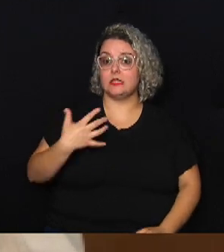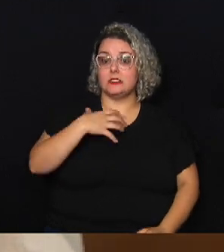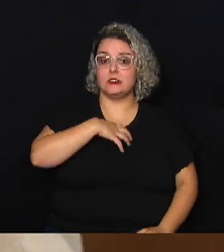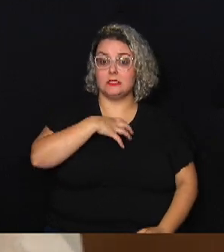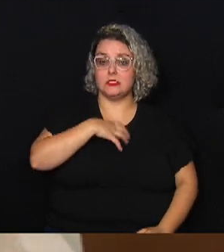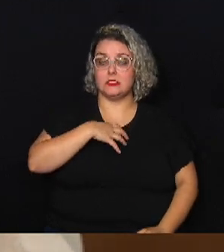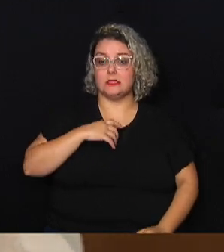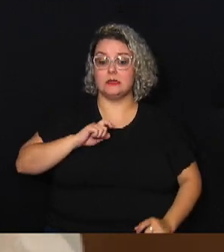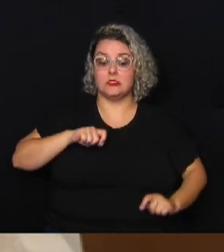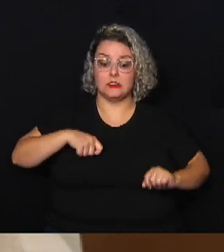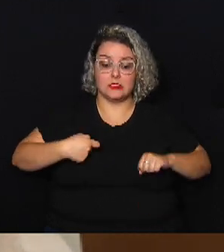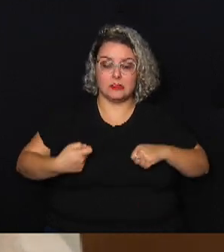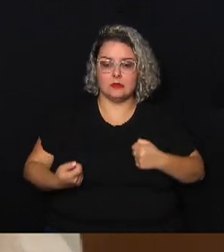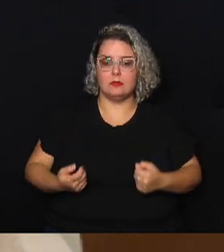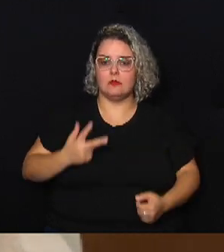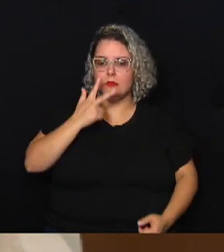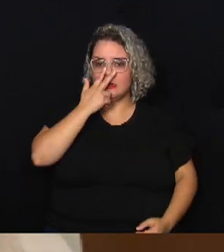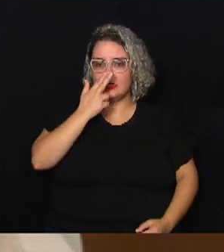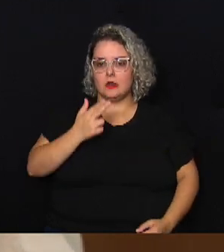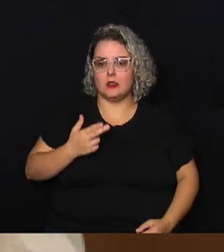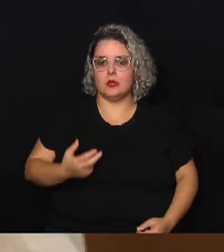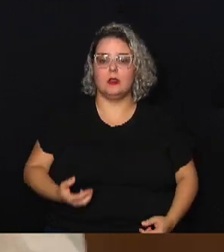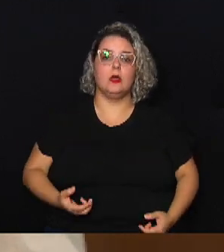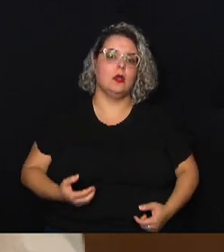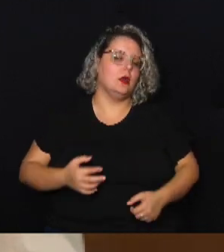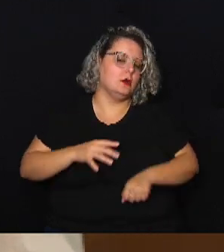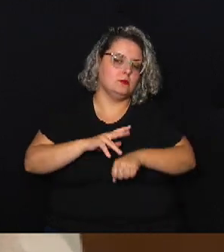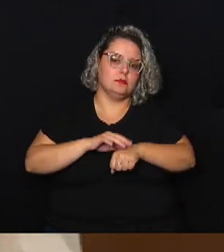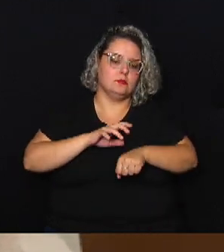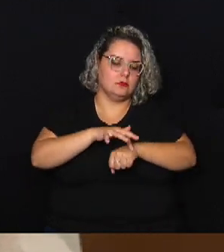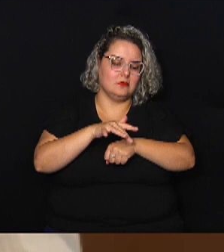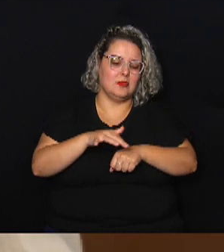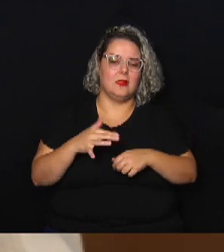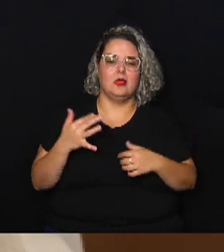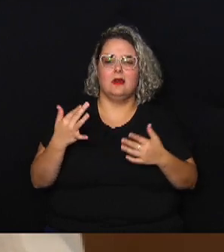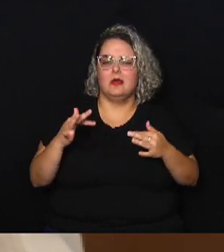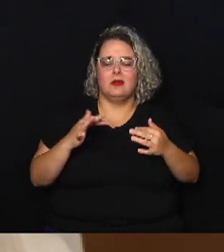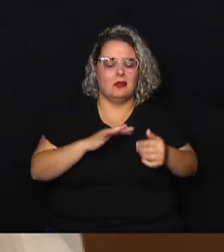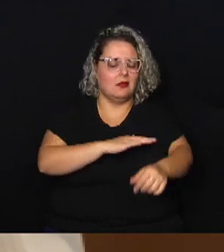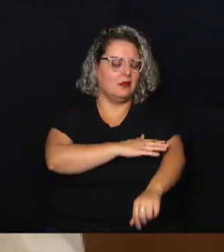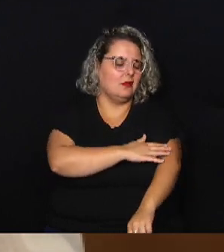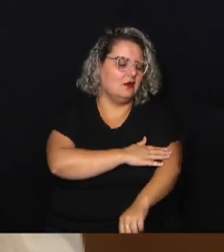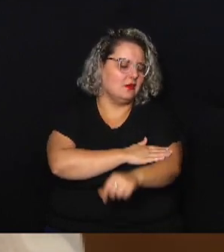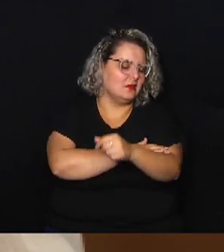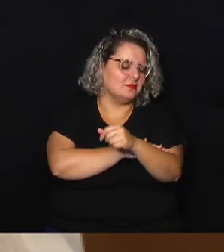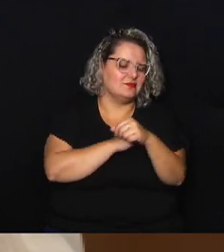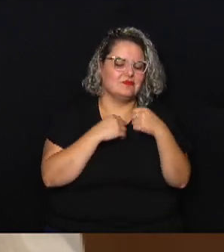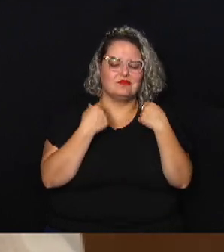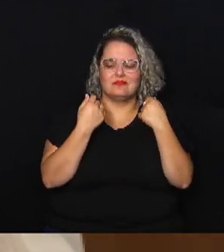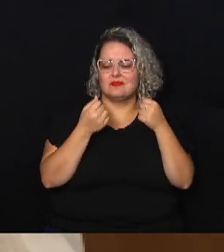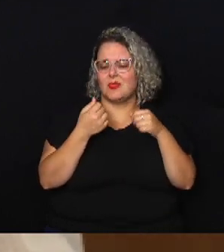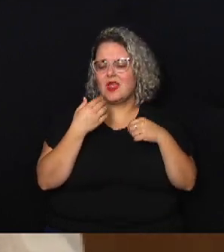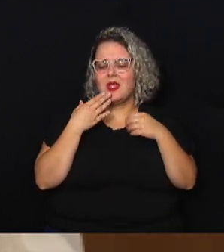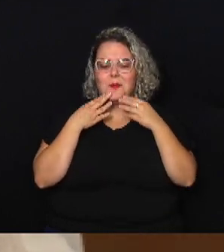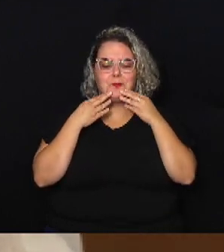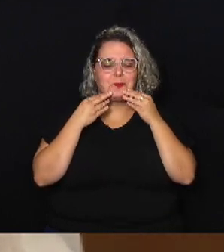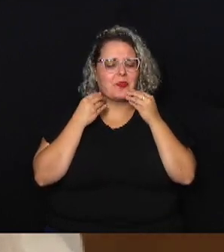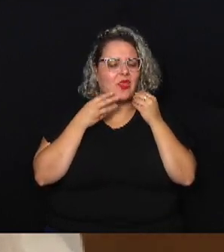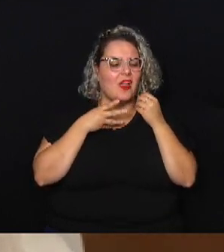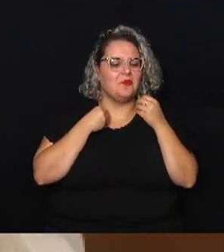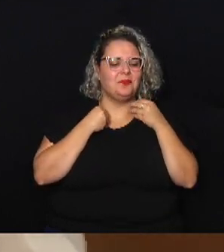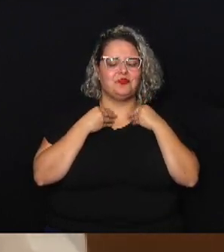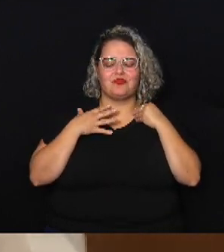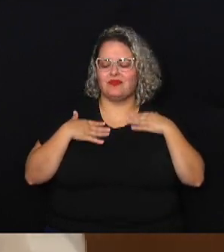sinais e sintomas semelhantes a doenças inflamatórias, como dor articular, dor no corpo, boca seca, olho